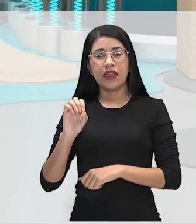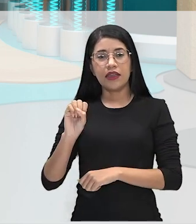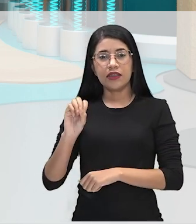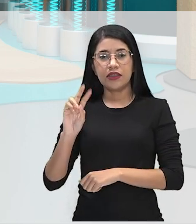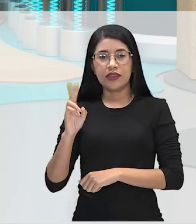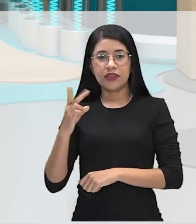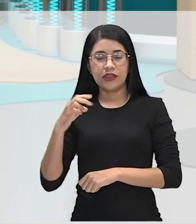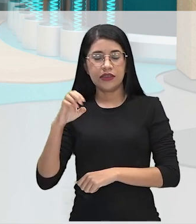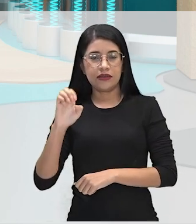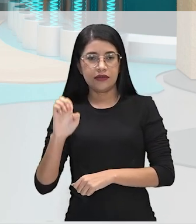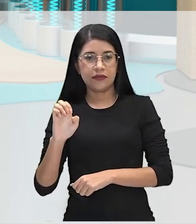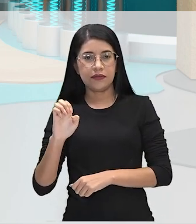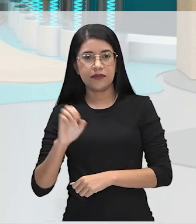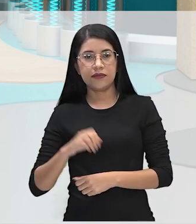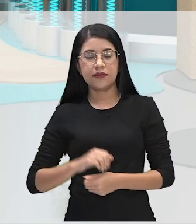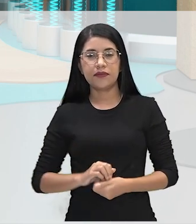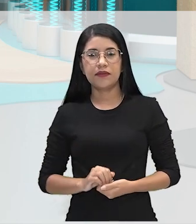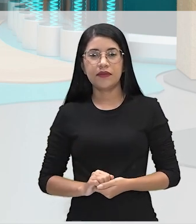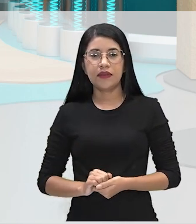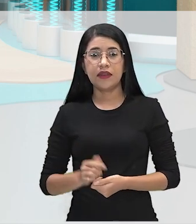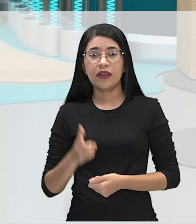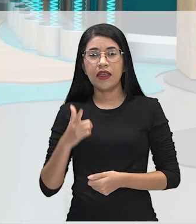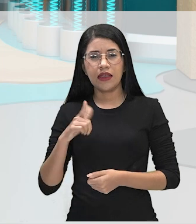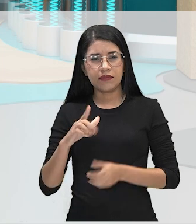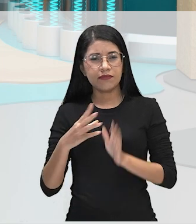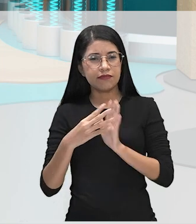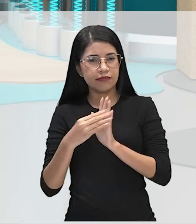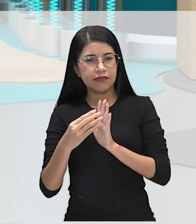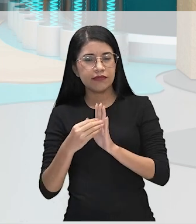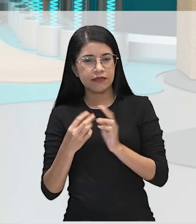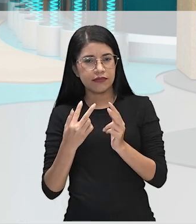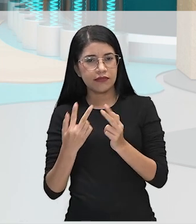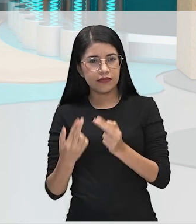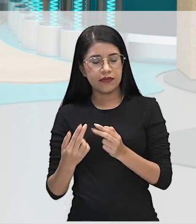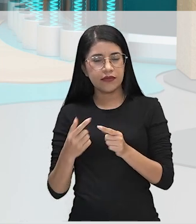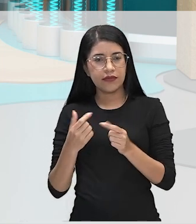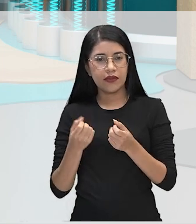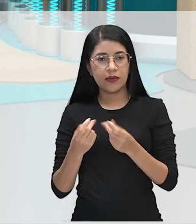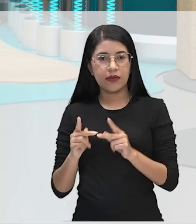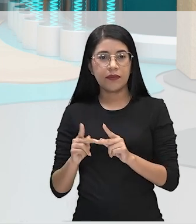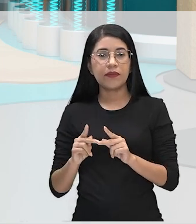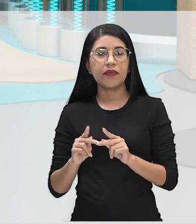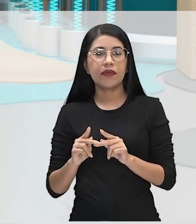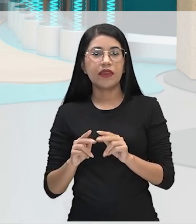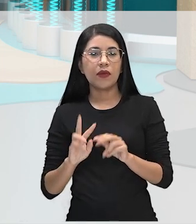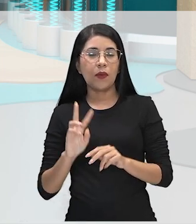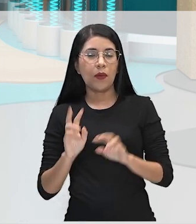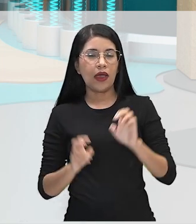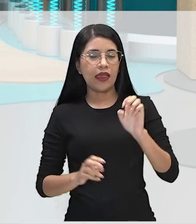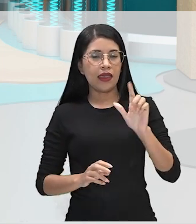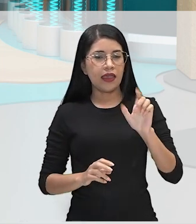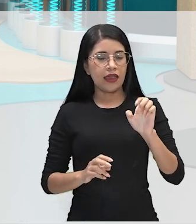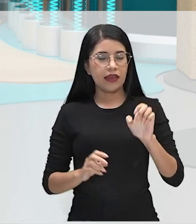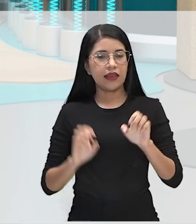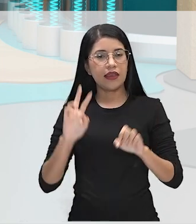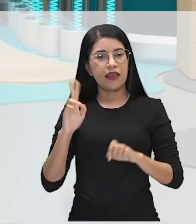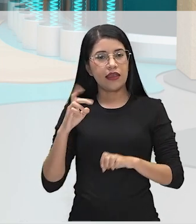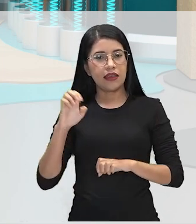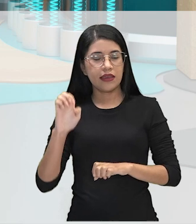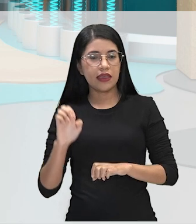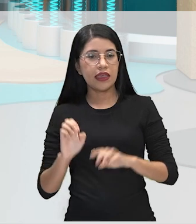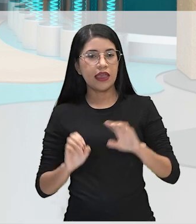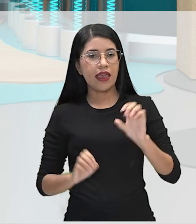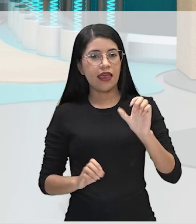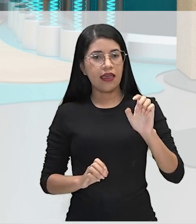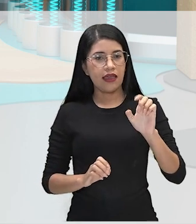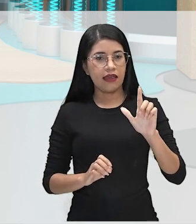é she. Vão repetindo aí, tá bom? Então, ele é he, ela, she.